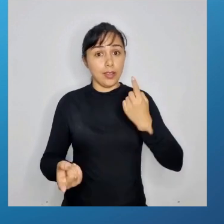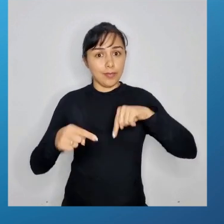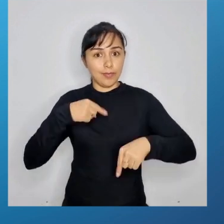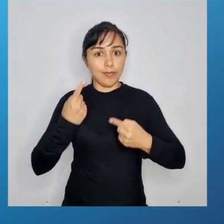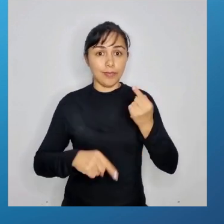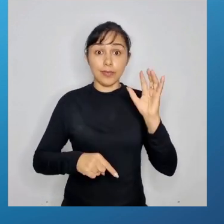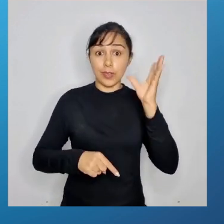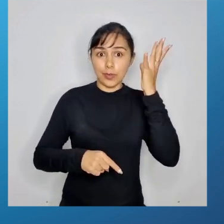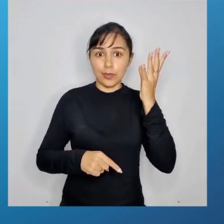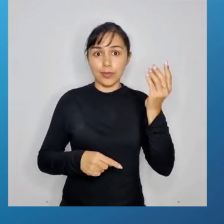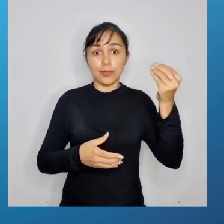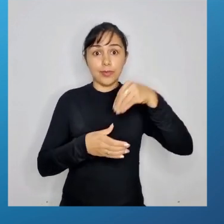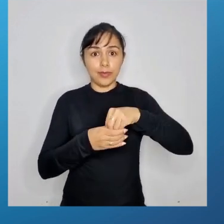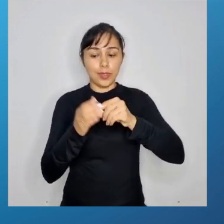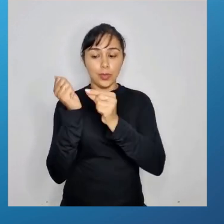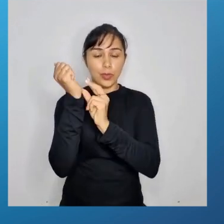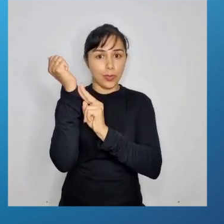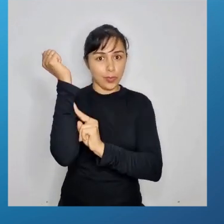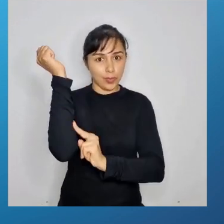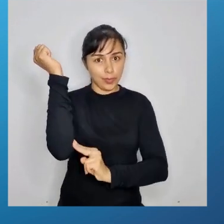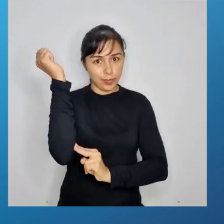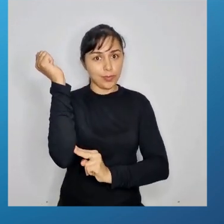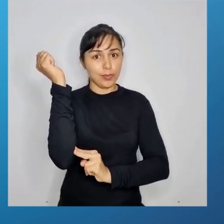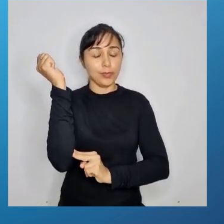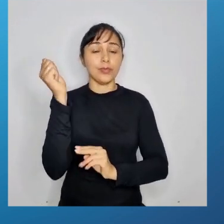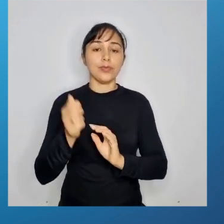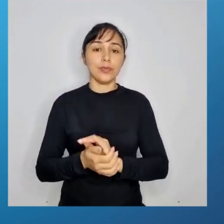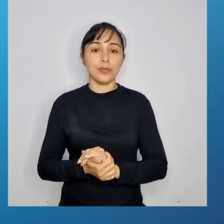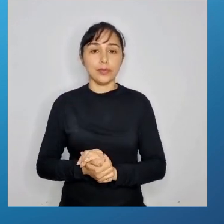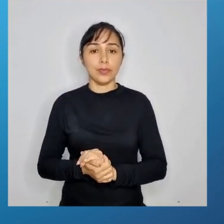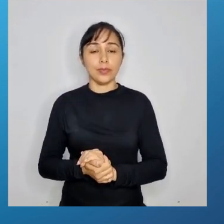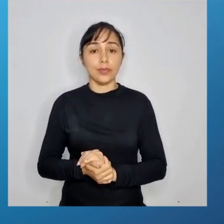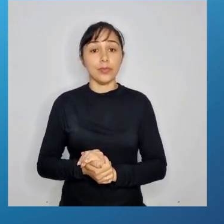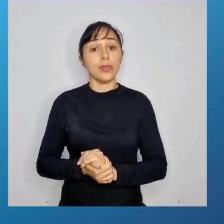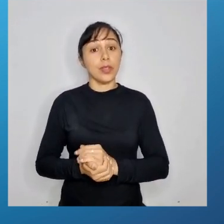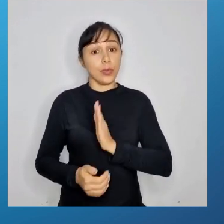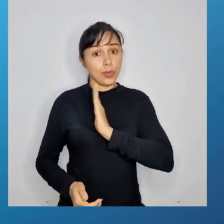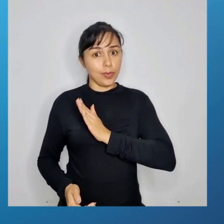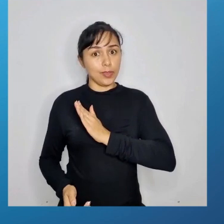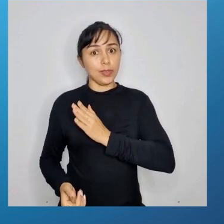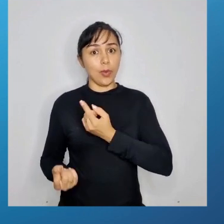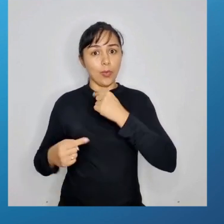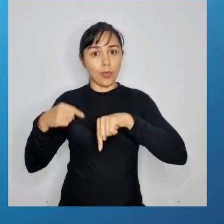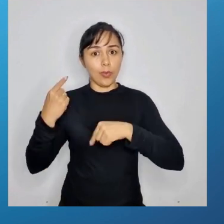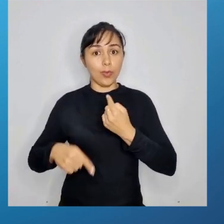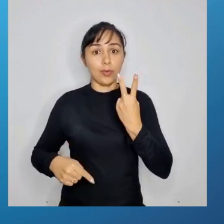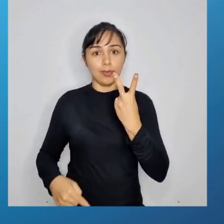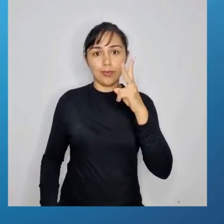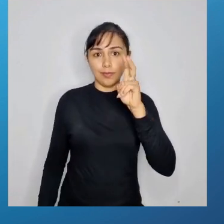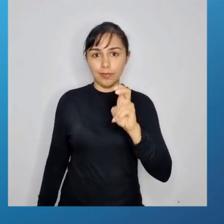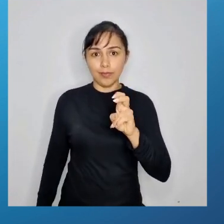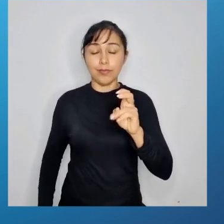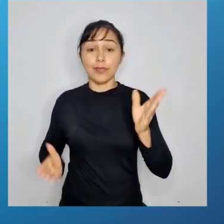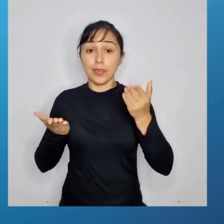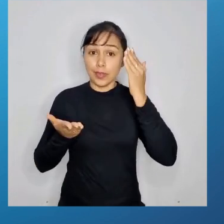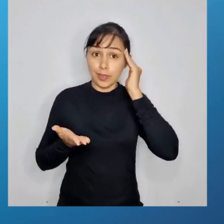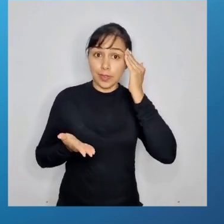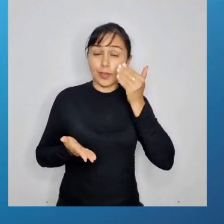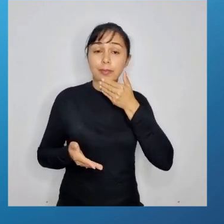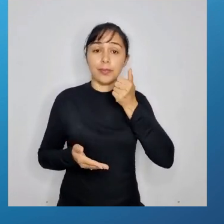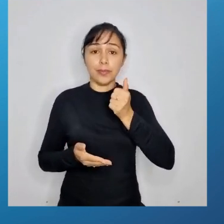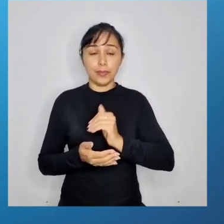circulação acontece dentro de vasos. Dupla, porque passa 2 vezes pelo coração. Vamos entender melhor como se dá essa